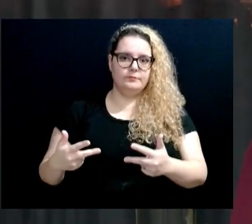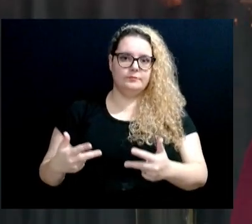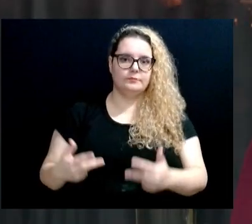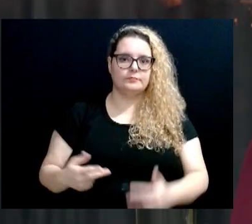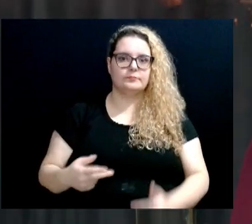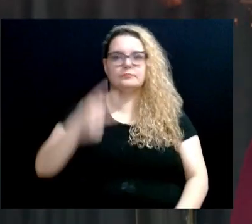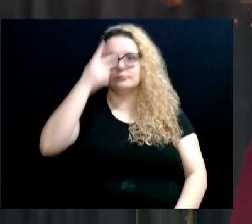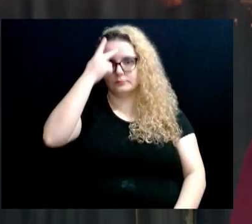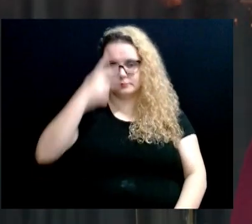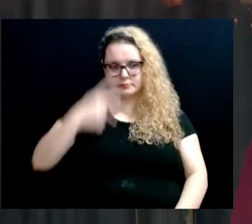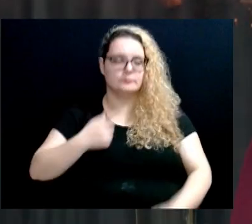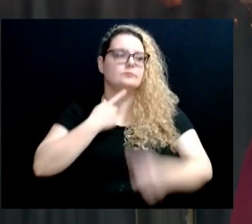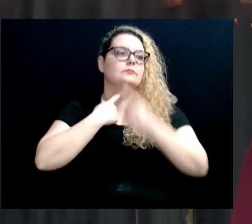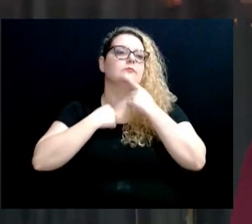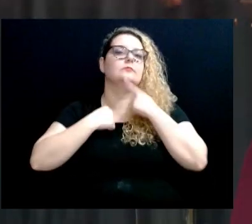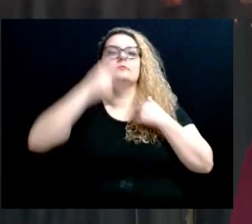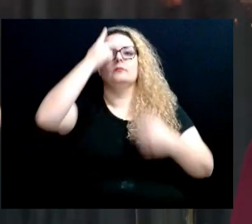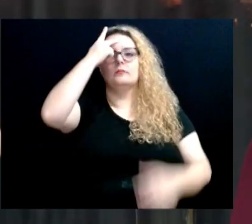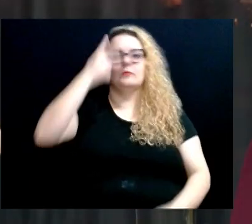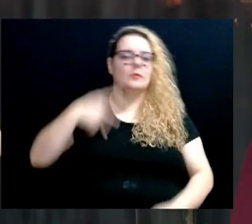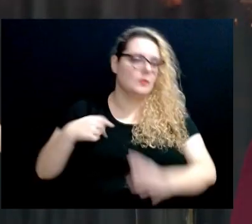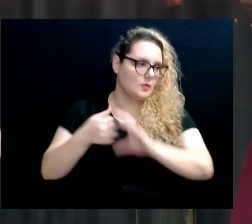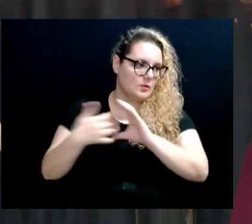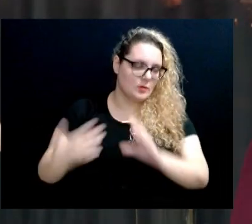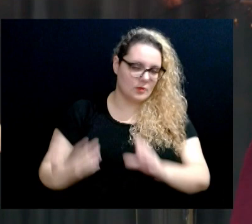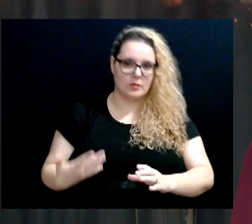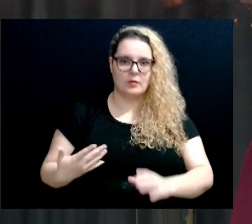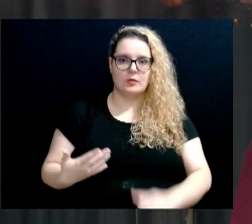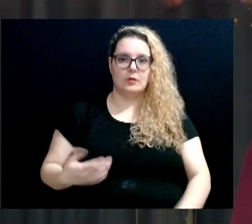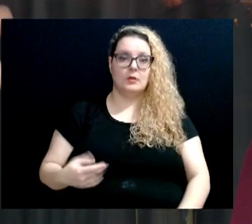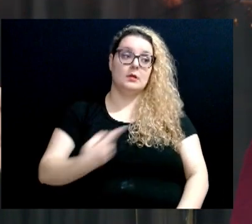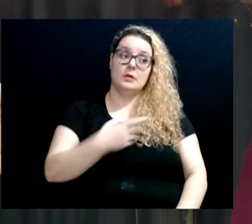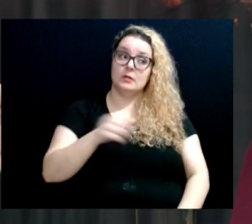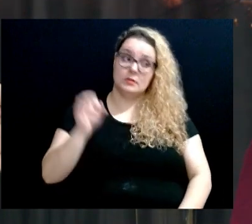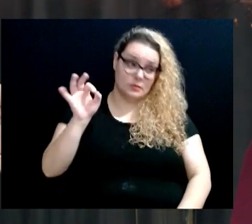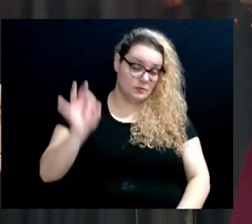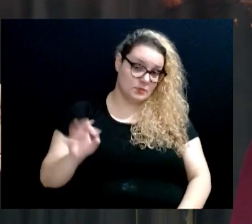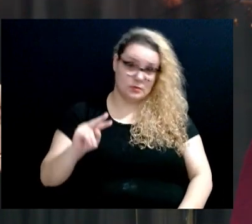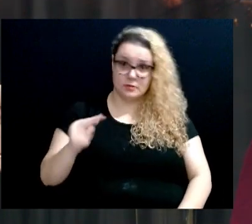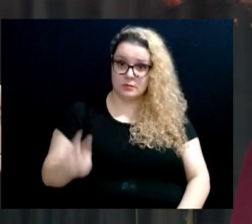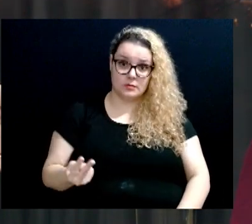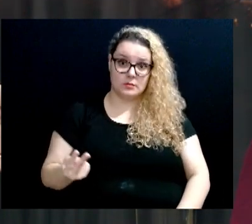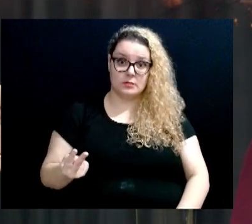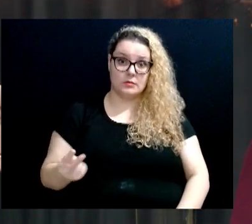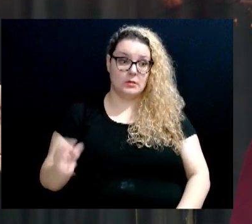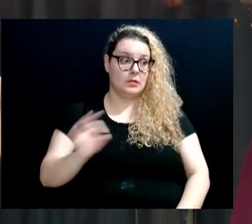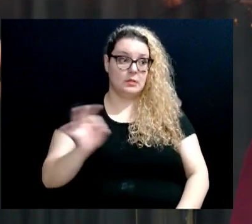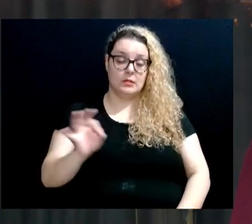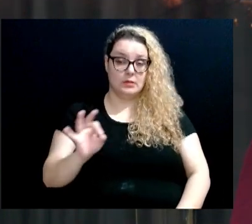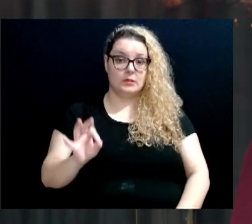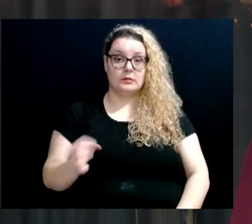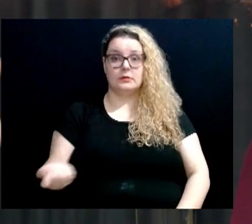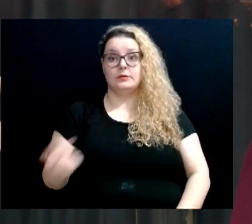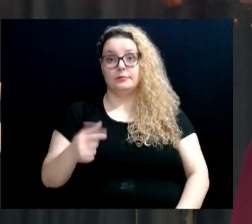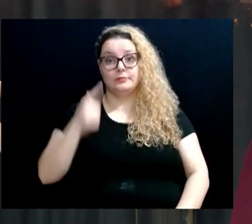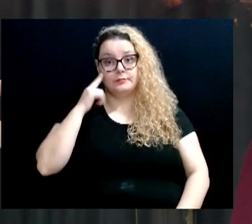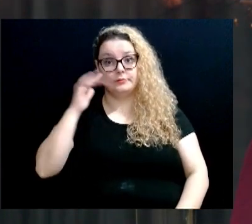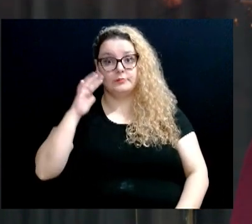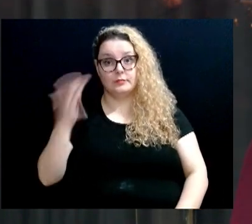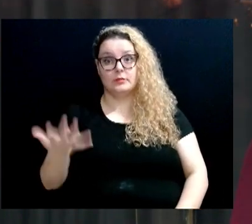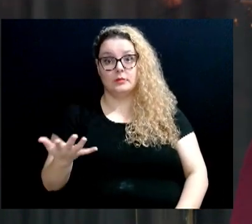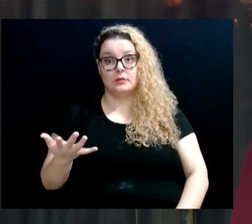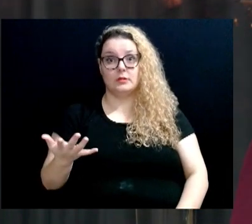próprias características e 100% das vezes ele não é nada daquilo que a gente imaginou, né? E aí não